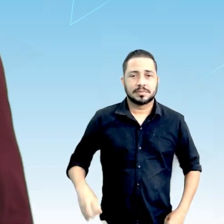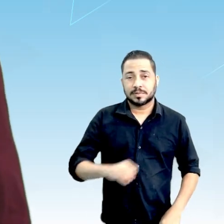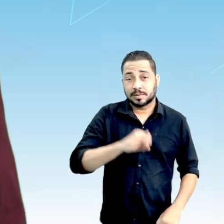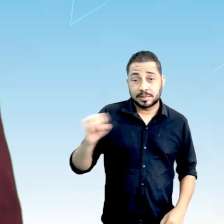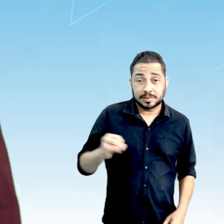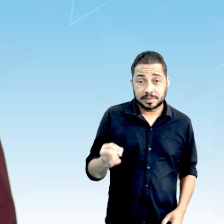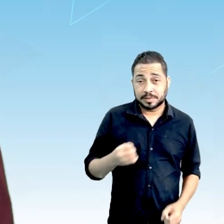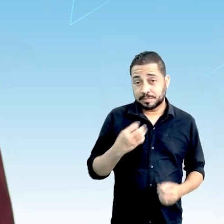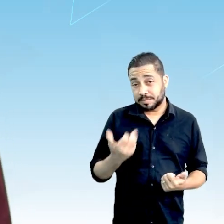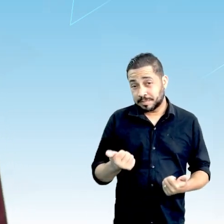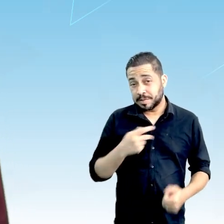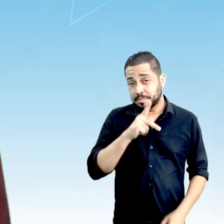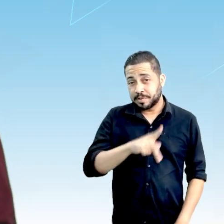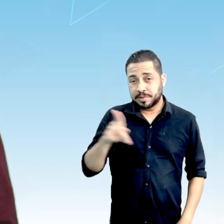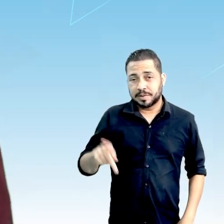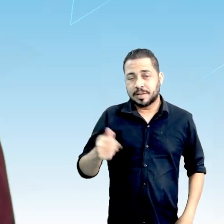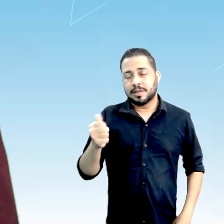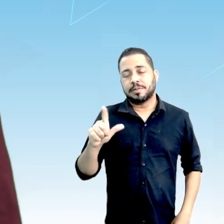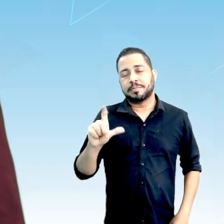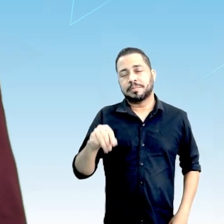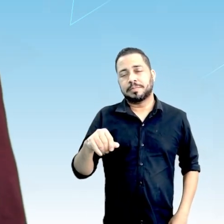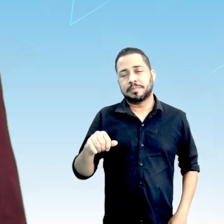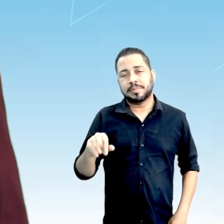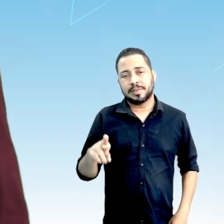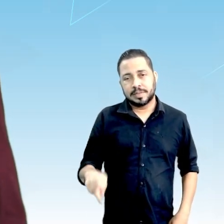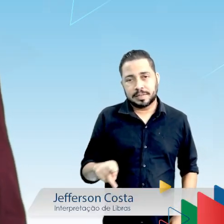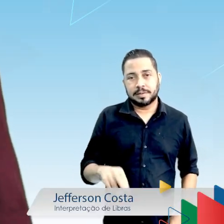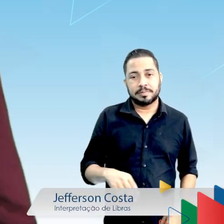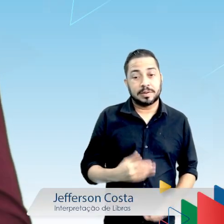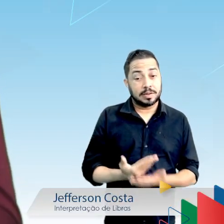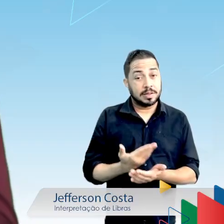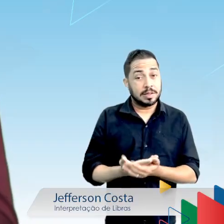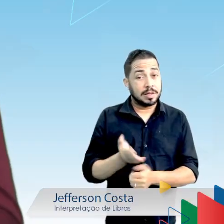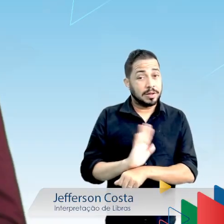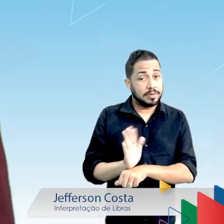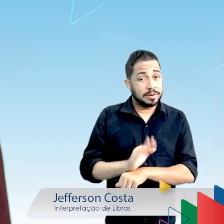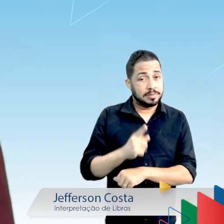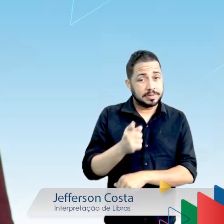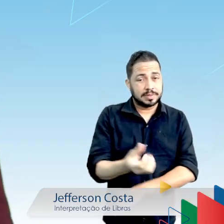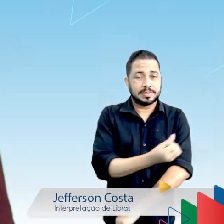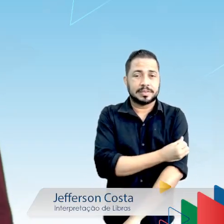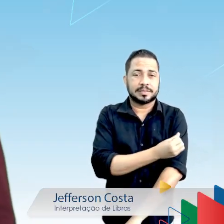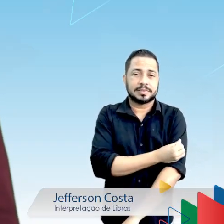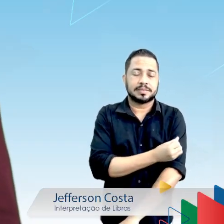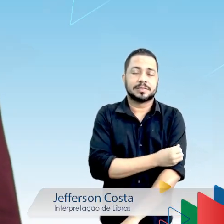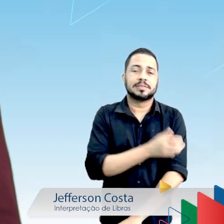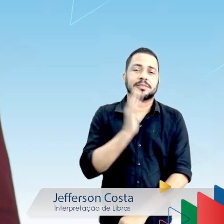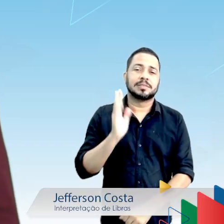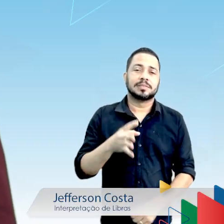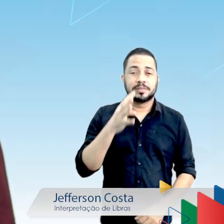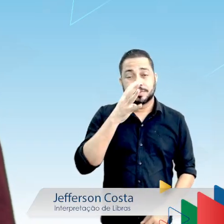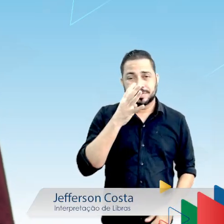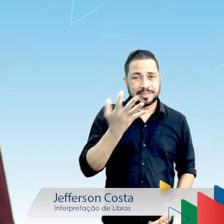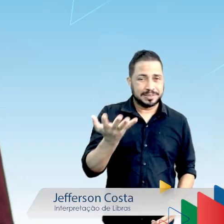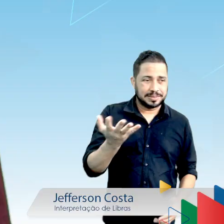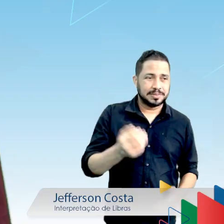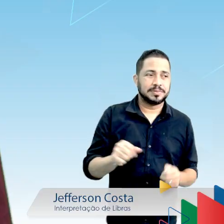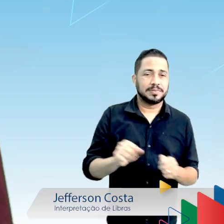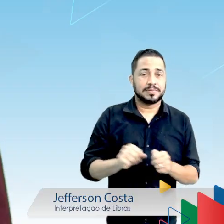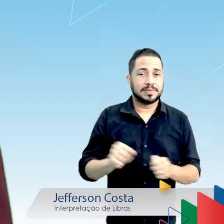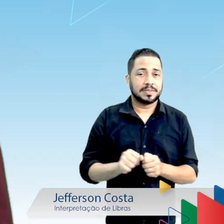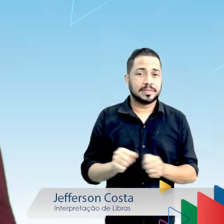Olá pessoal, professor Almir Serpa aqui de volta para mais uma videoaula para você do sexto ano ou você que nos assiste aí